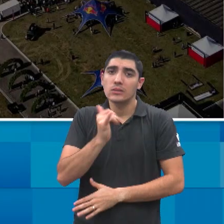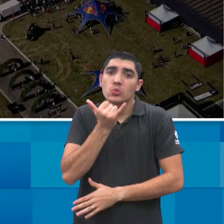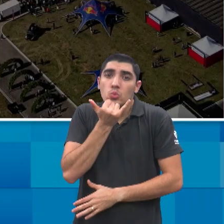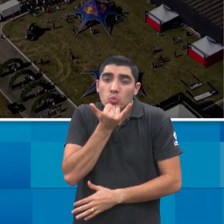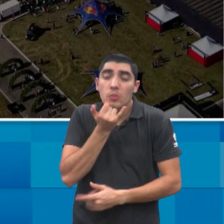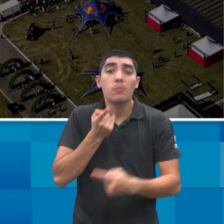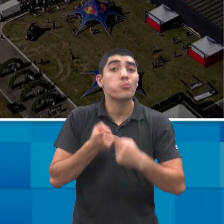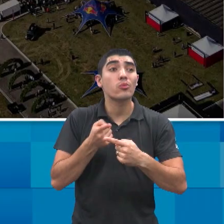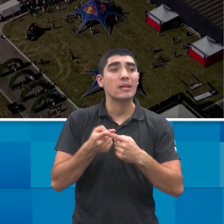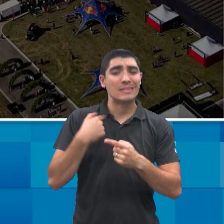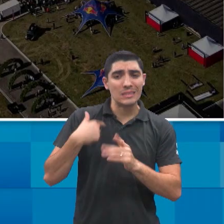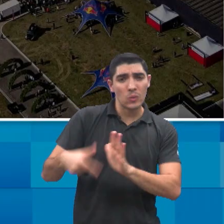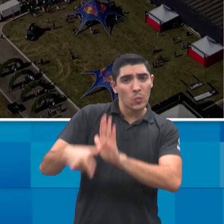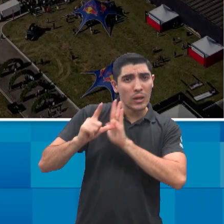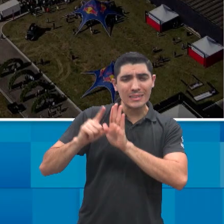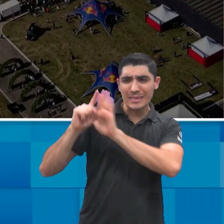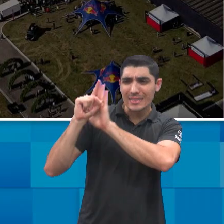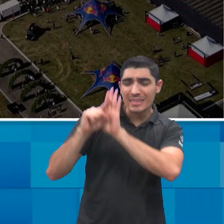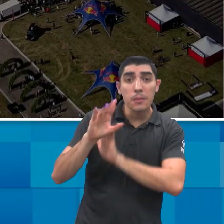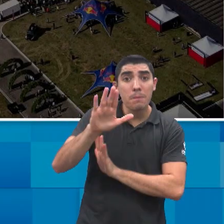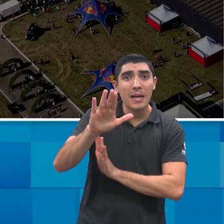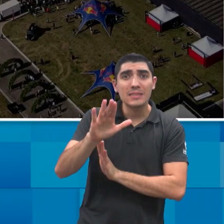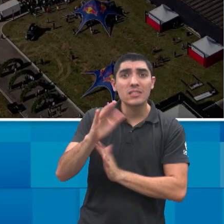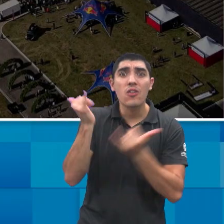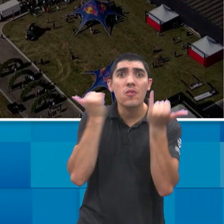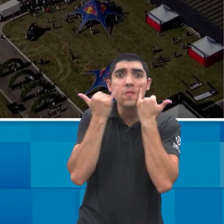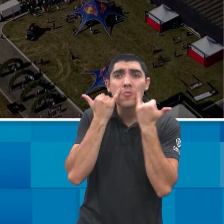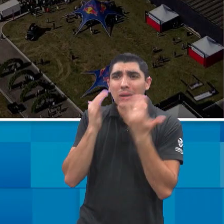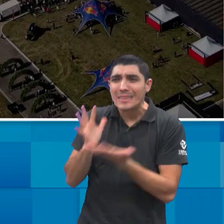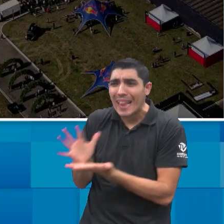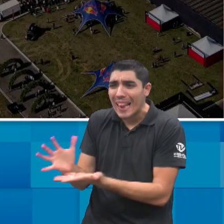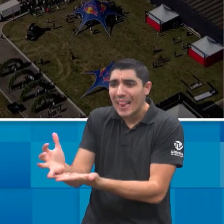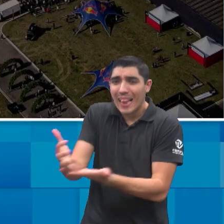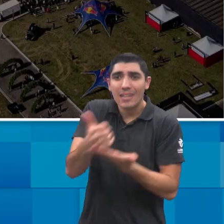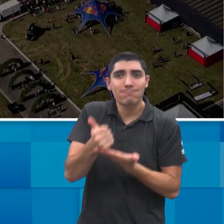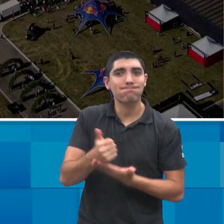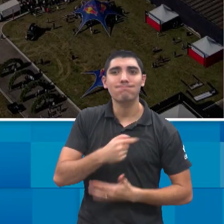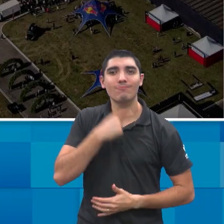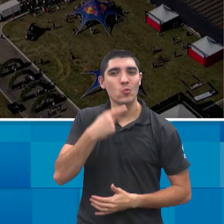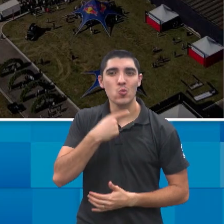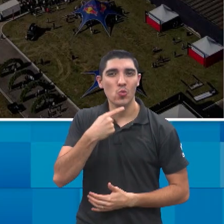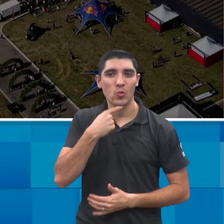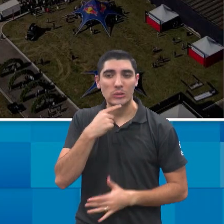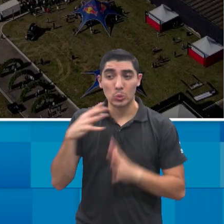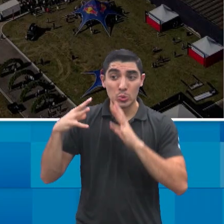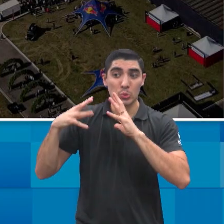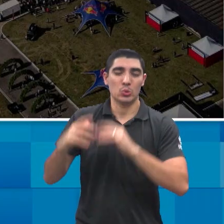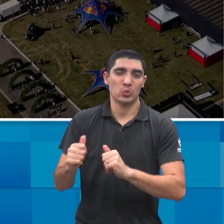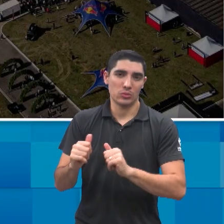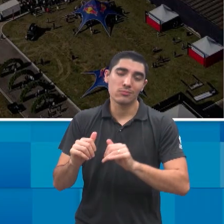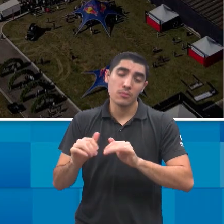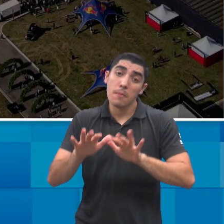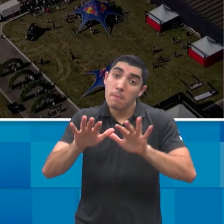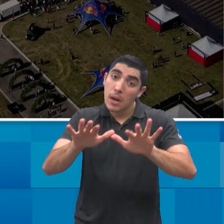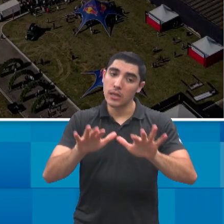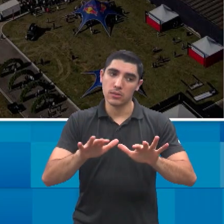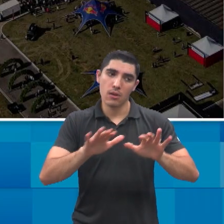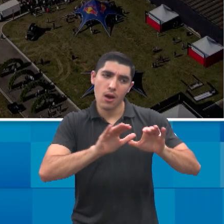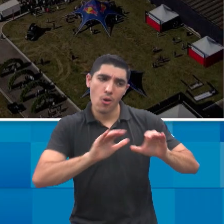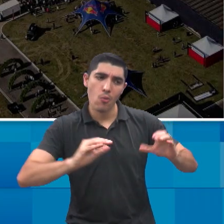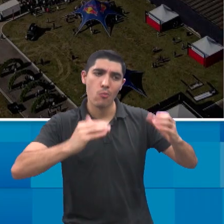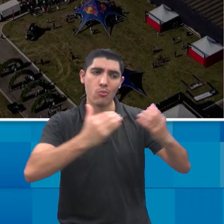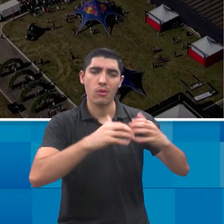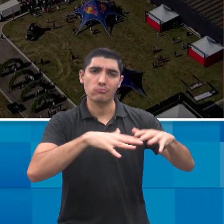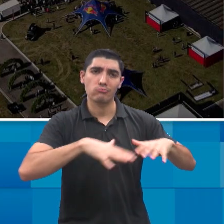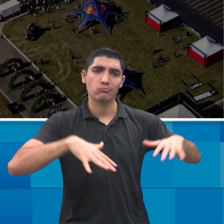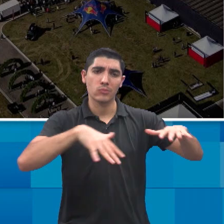as informações. Eu acho que a gente vai apresentar alguns dos dados, mas a comunidade joseense já sabe o